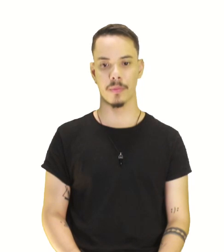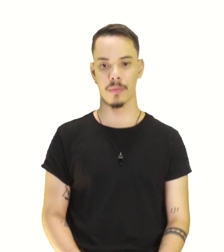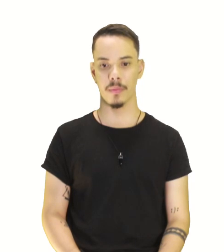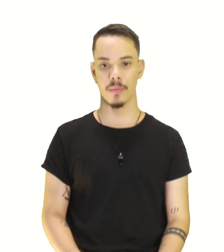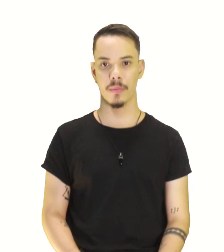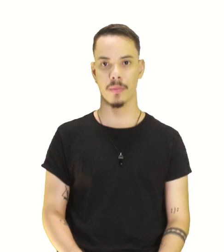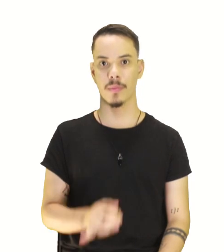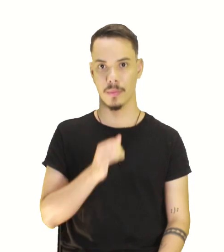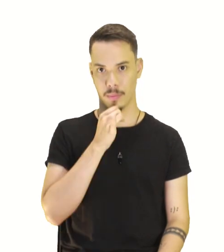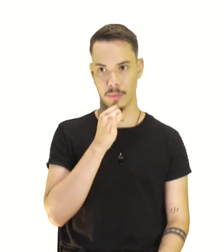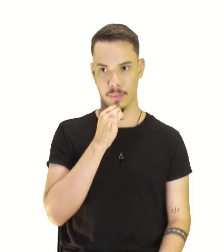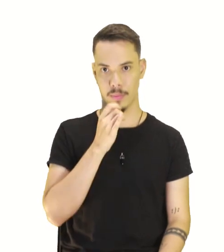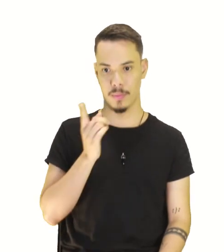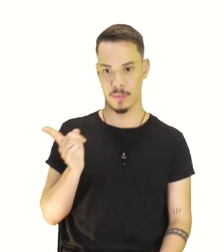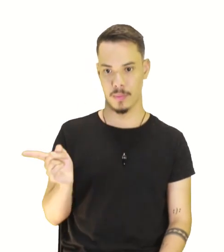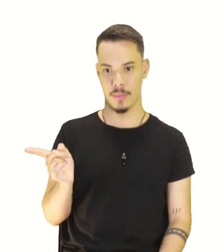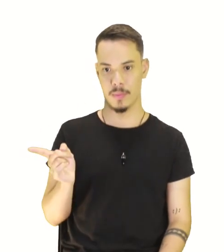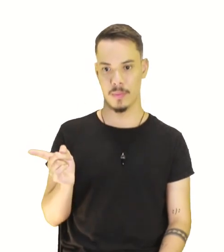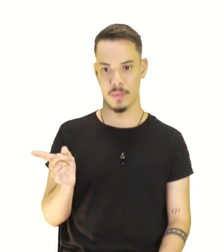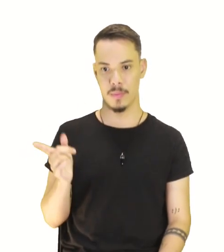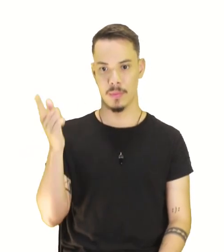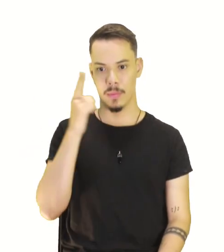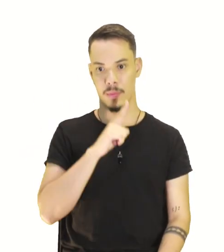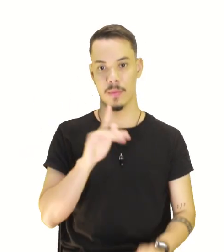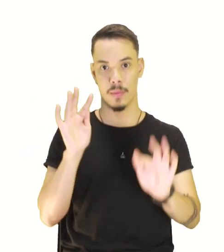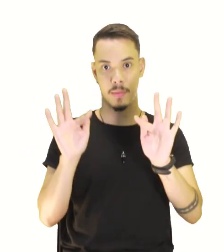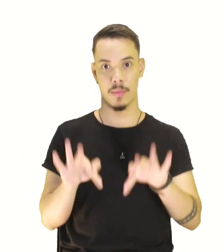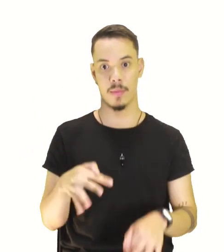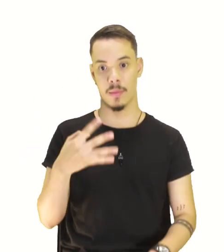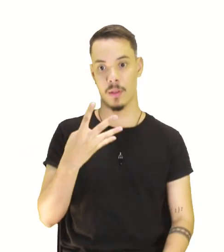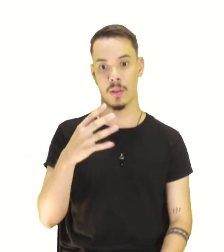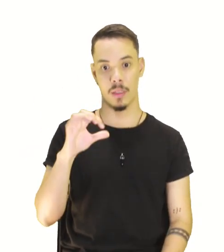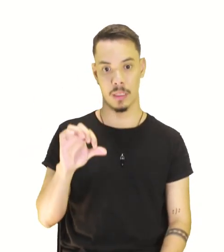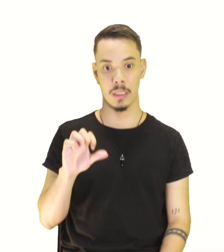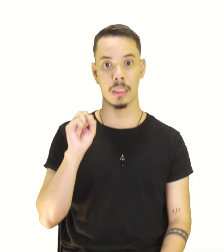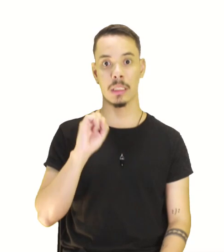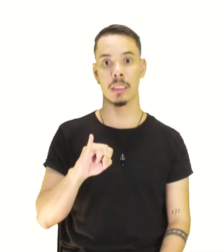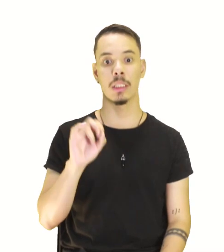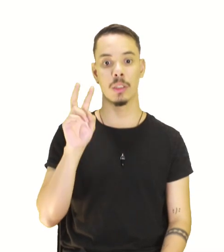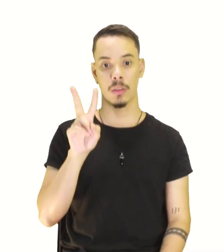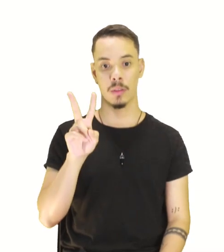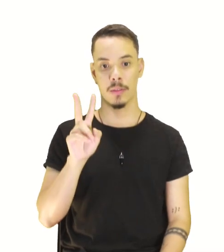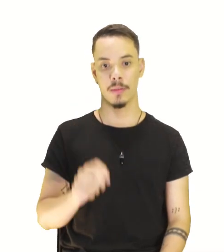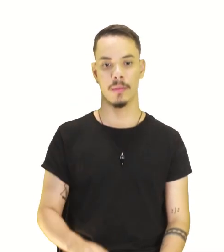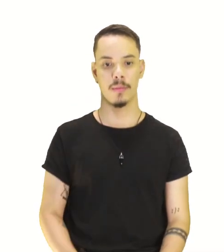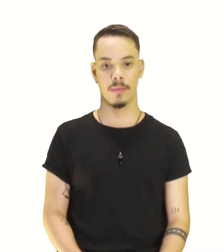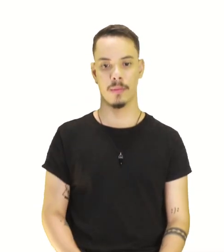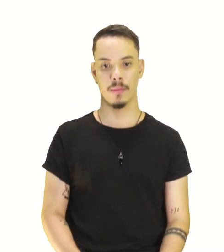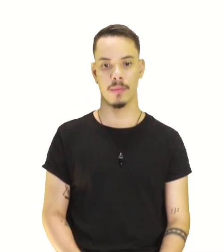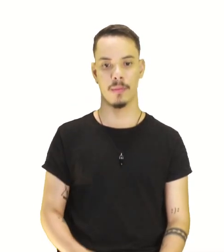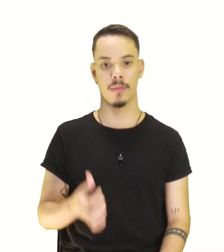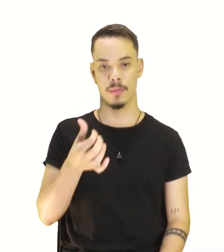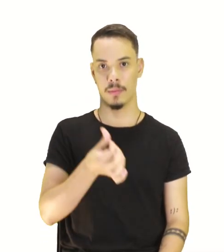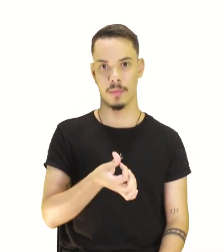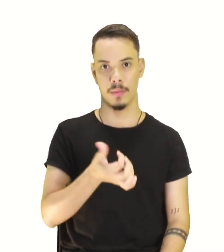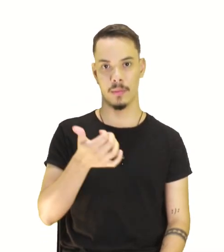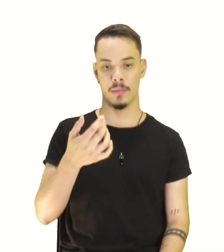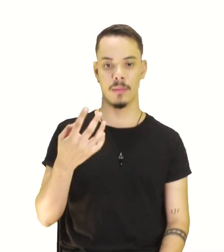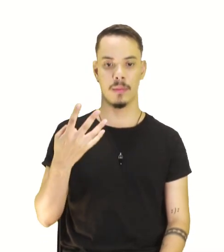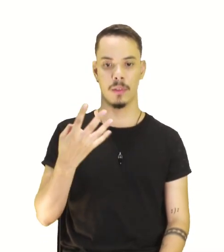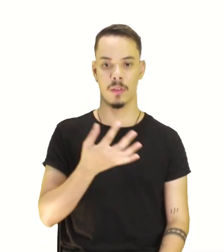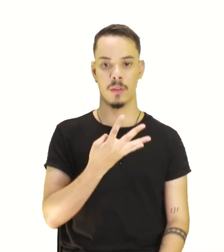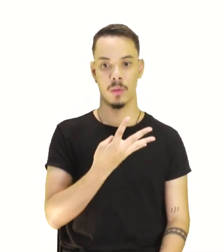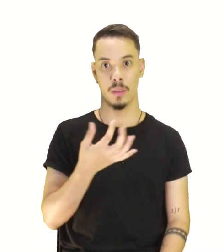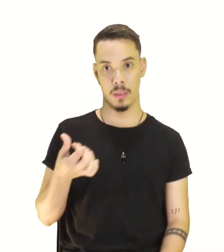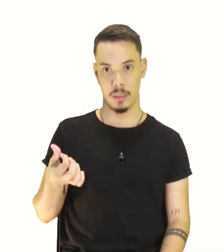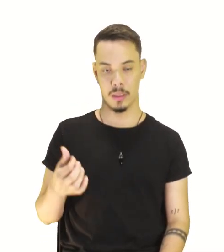40? 49. Beleza, olha aí, que fácil, né? Se fosse o 2, 3 vezes 2? 6. Soma 40? 46.